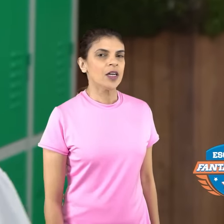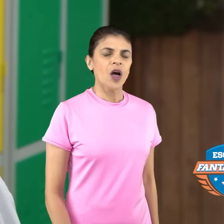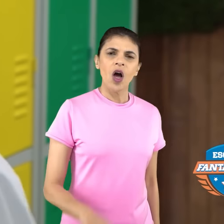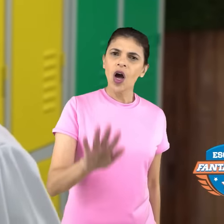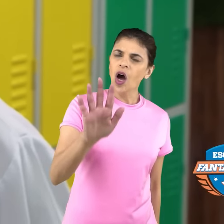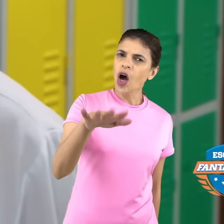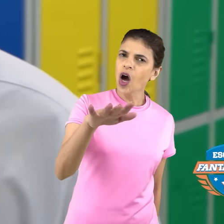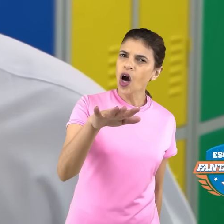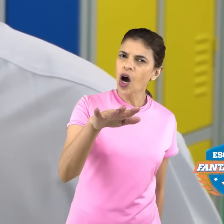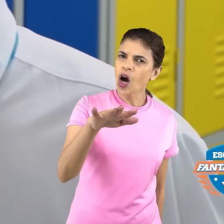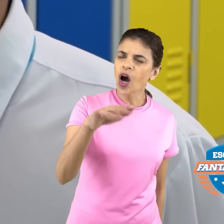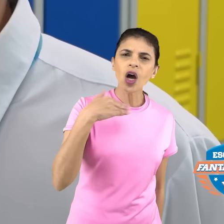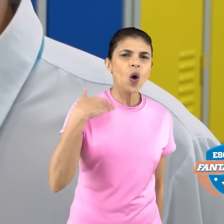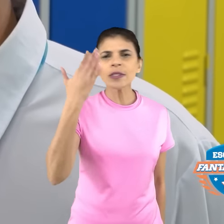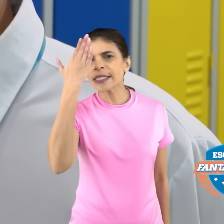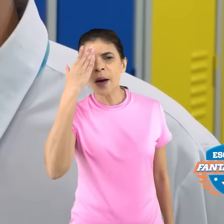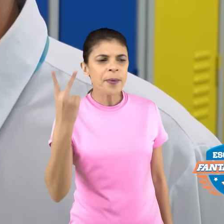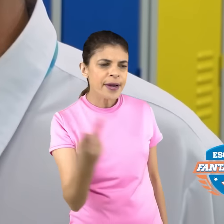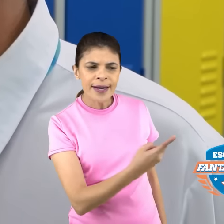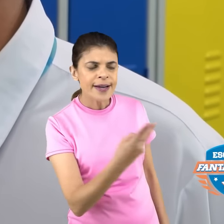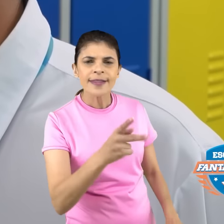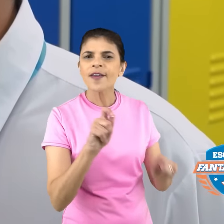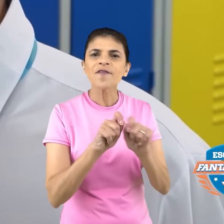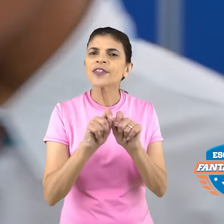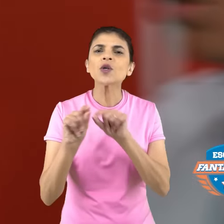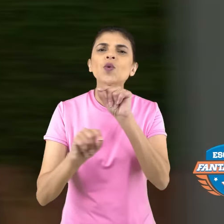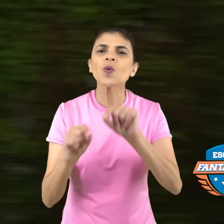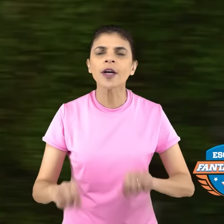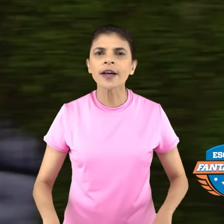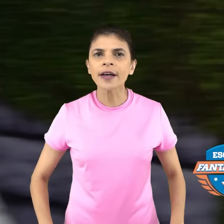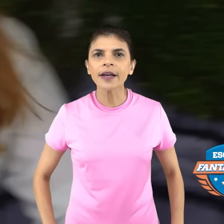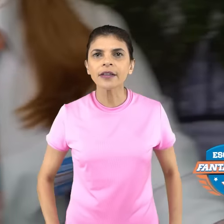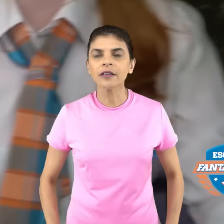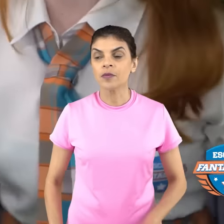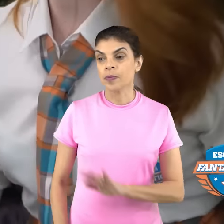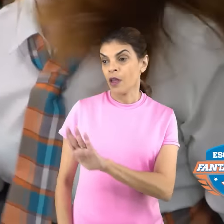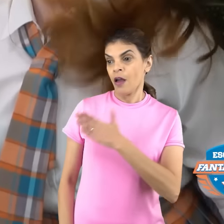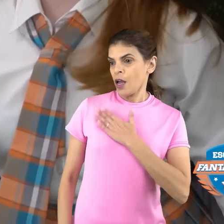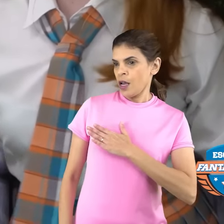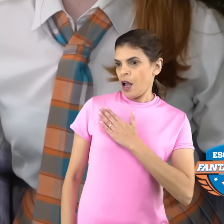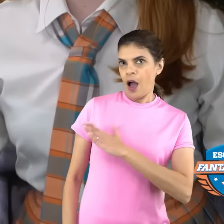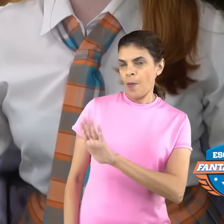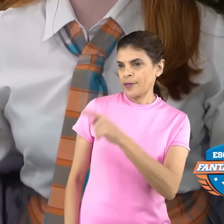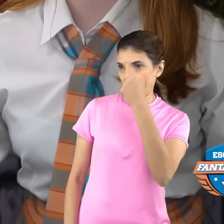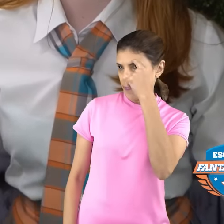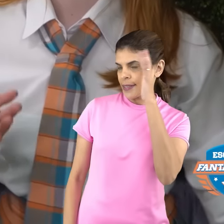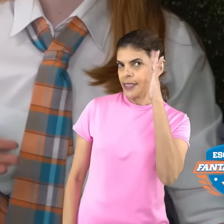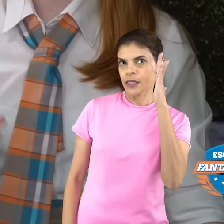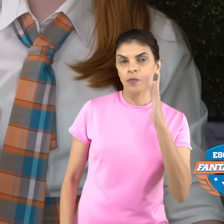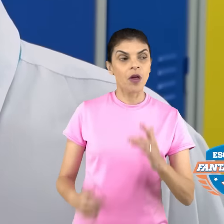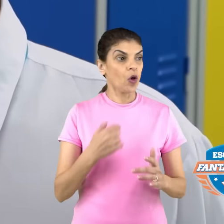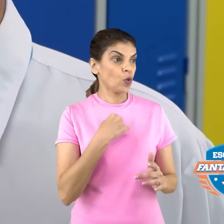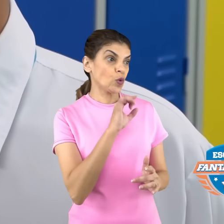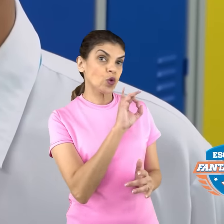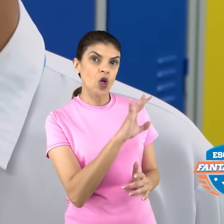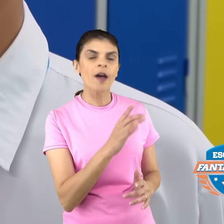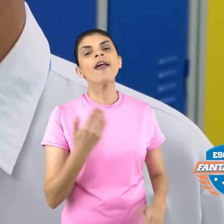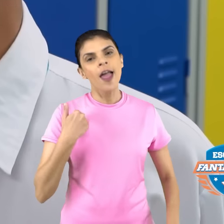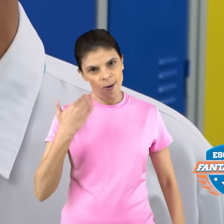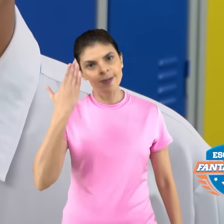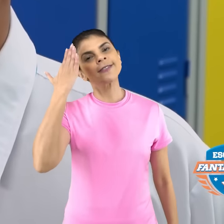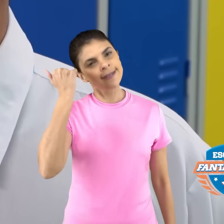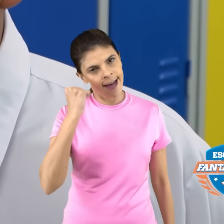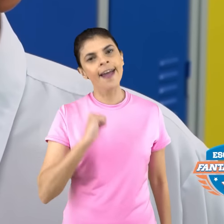Oh! Posso saber o que vocês estão fazendo? Calma, Rafael, não é nada disso que você tá pensando. Eu só tava... Eu